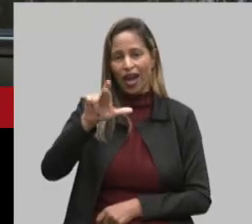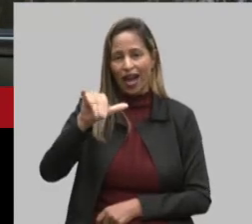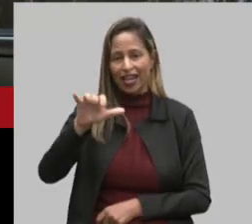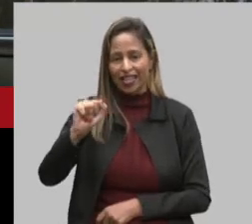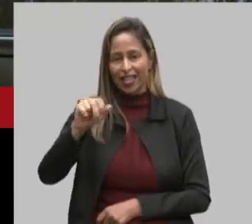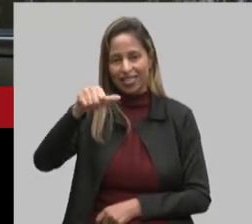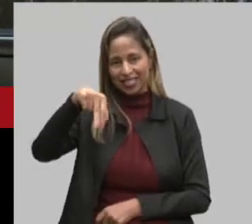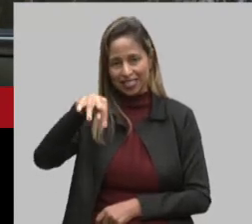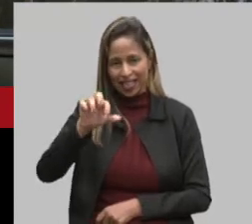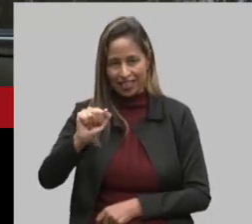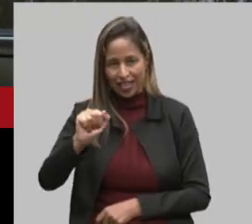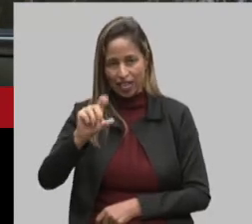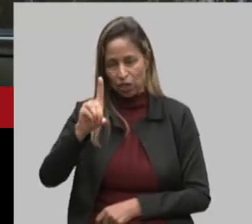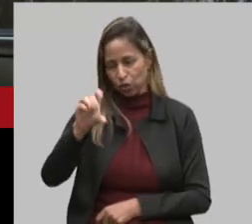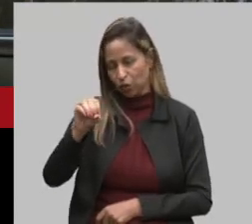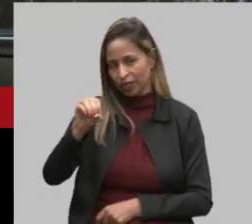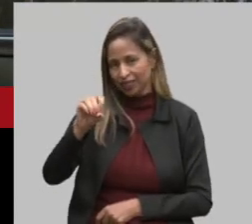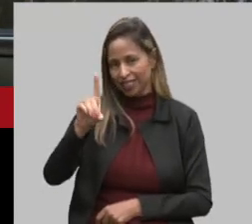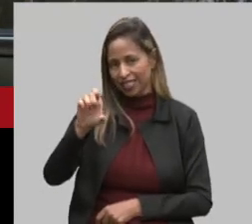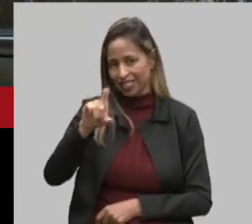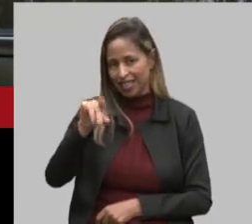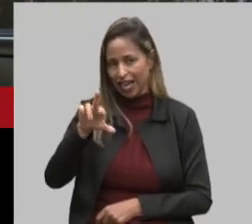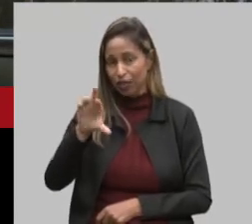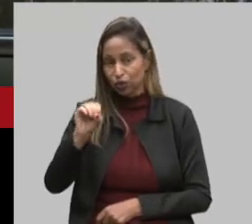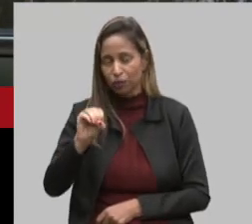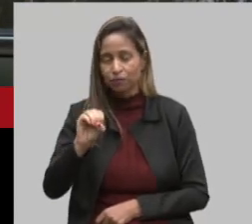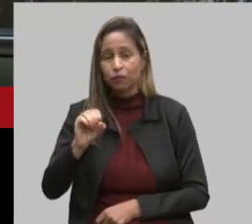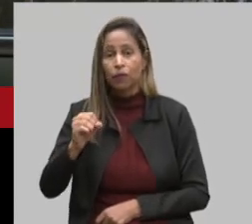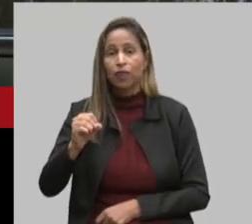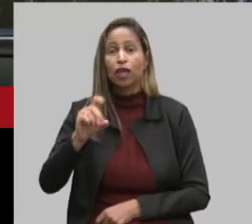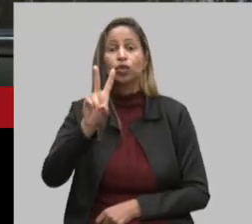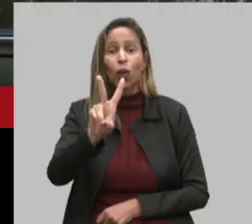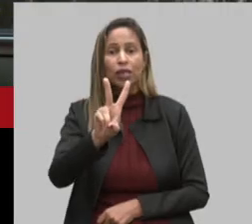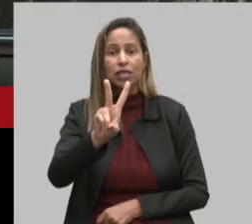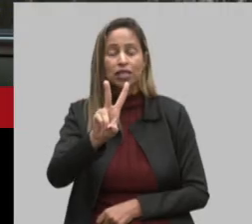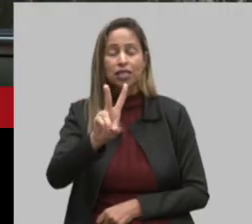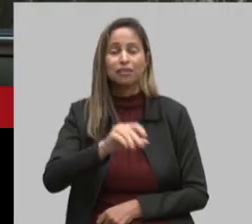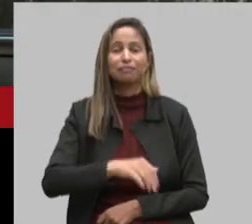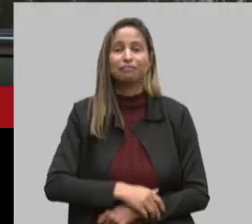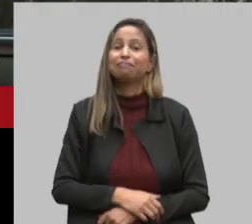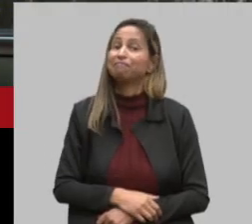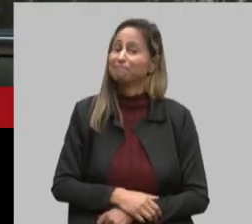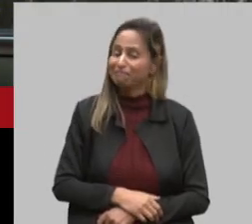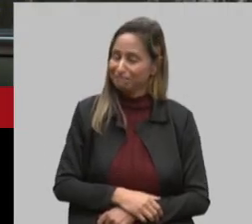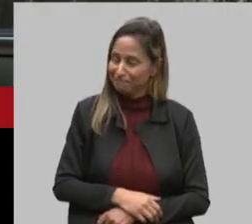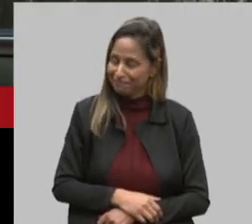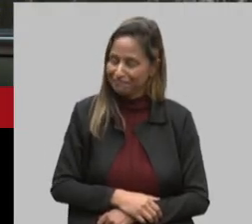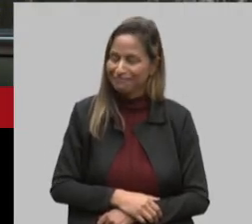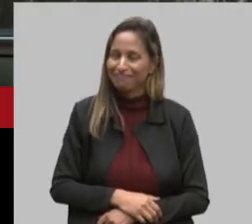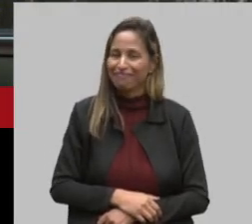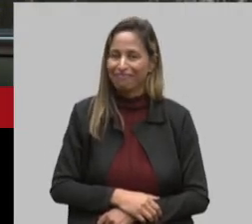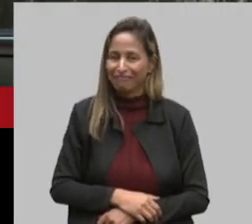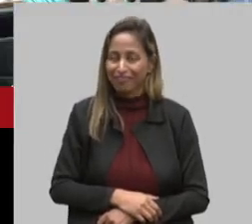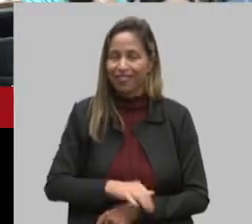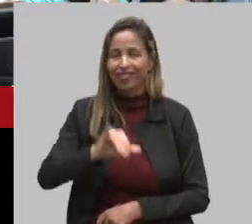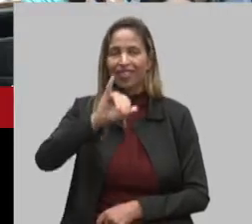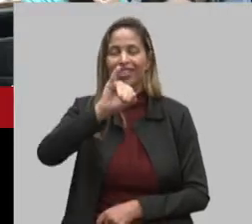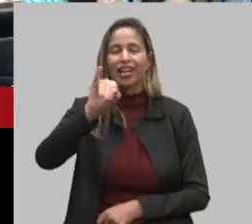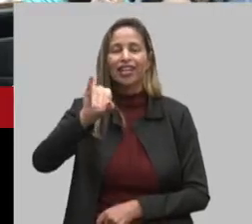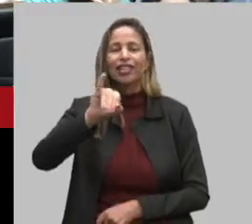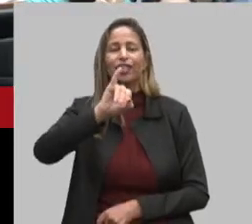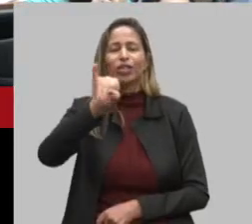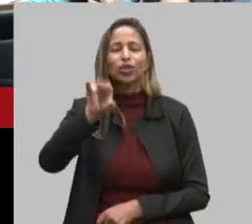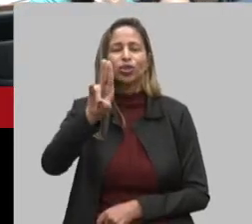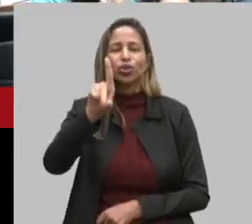do Deserto e a Zona da Mata do Câmara Municipal de Juiz de Fora coordena a